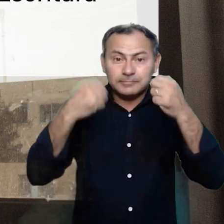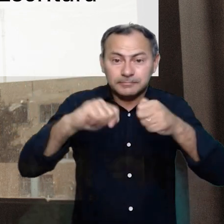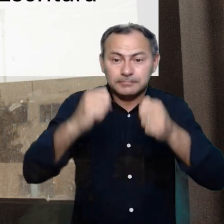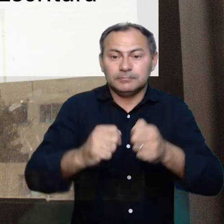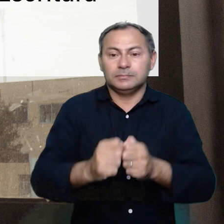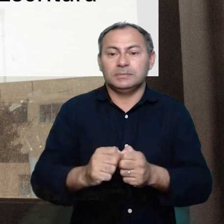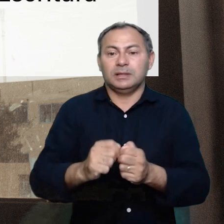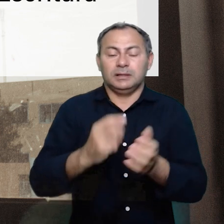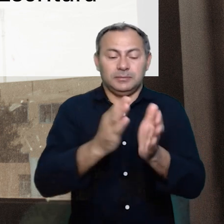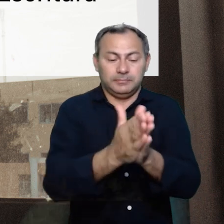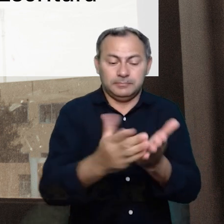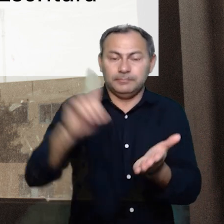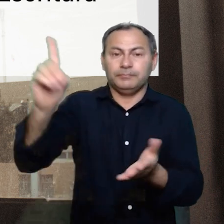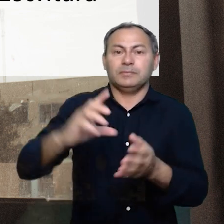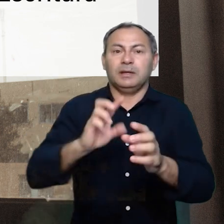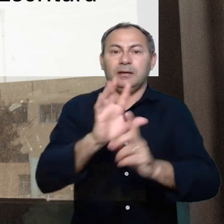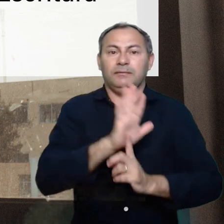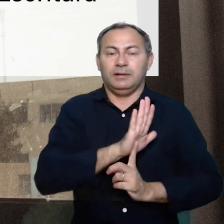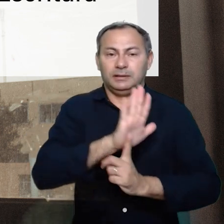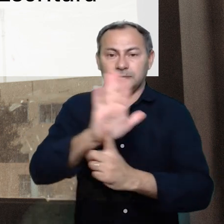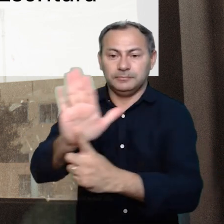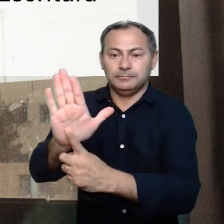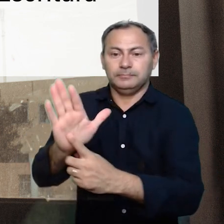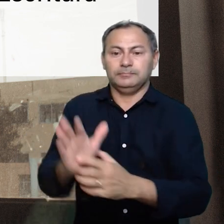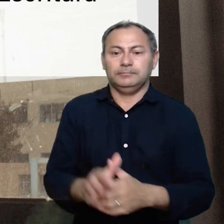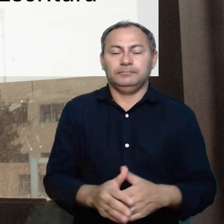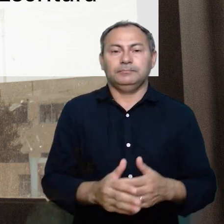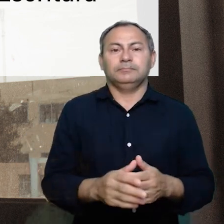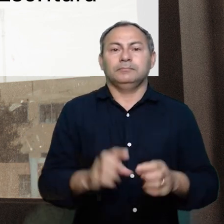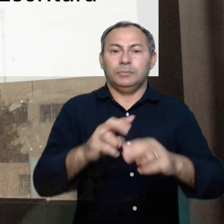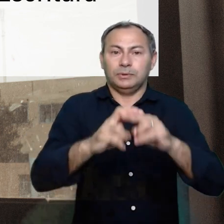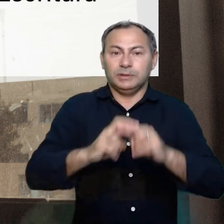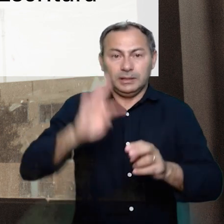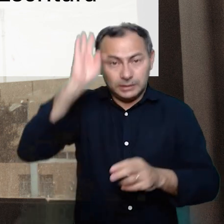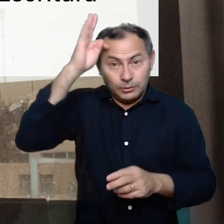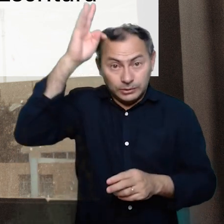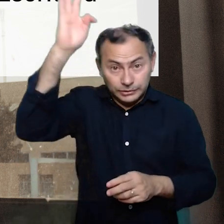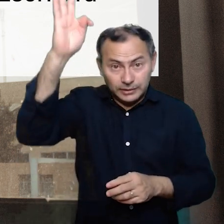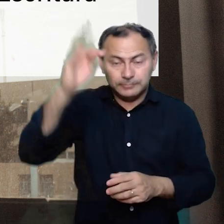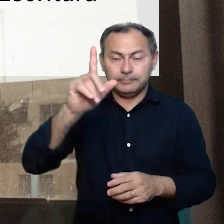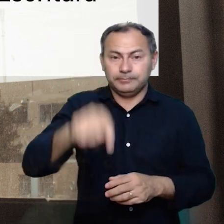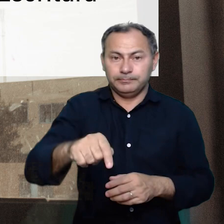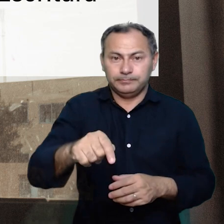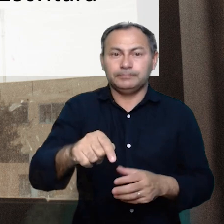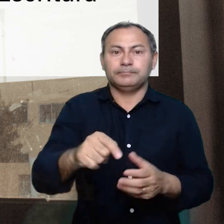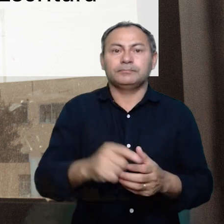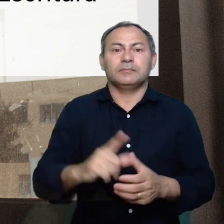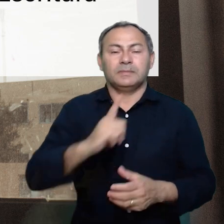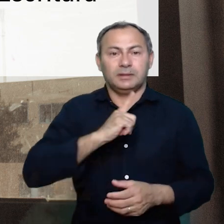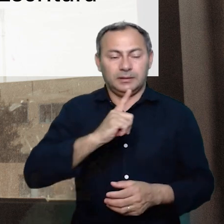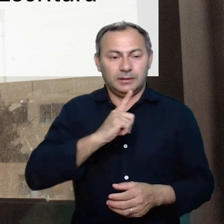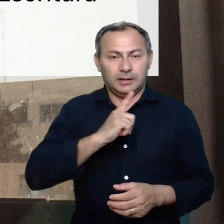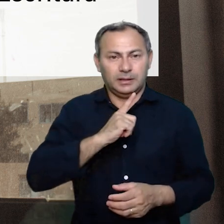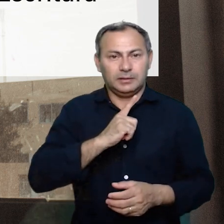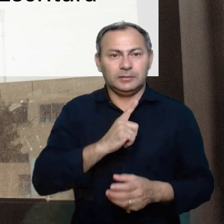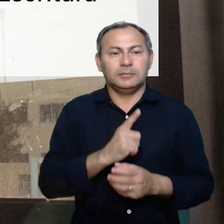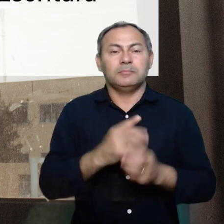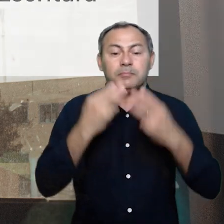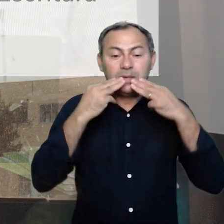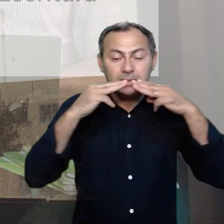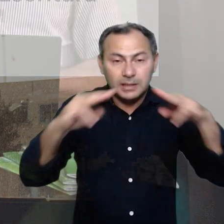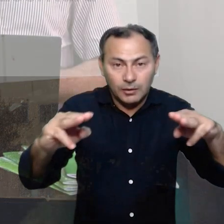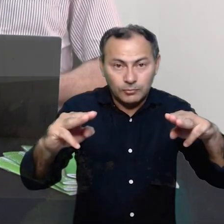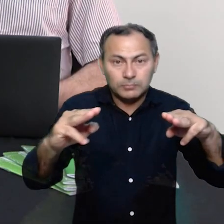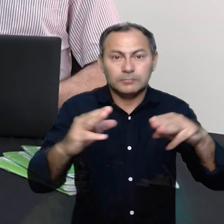da Escritura e da revelação. Portanto, a teologia ela tem essa missão,